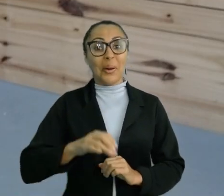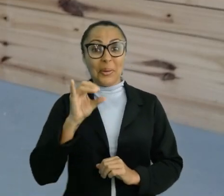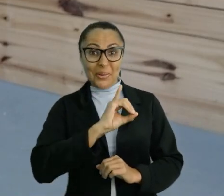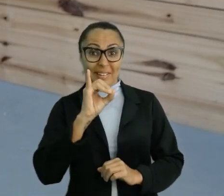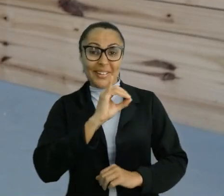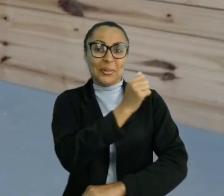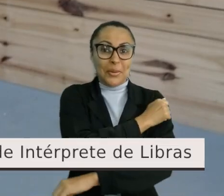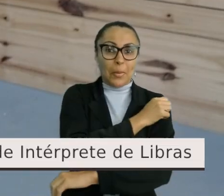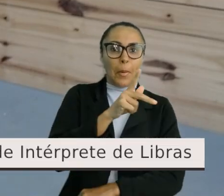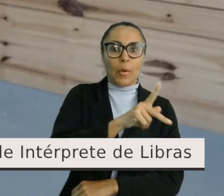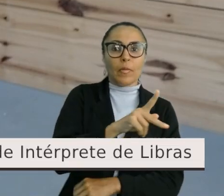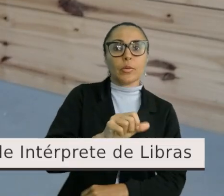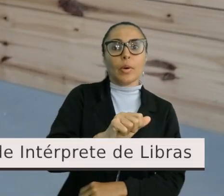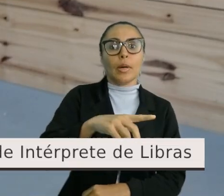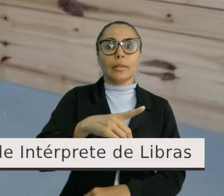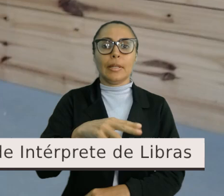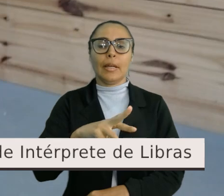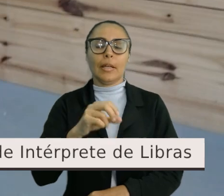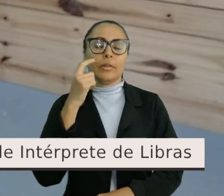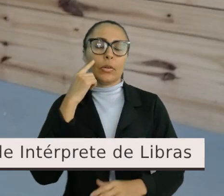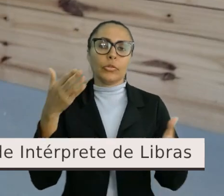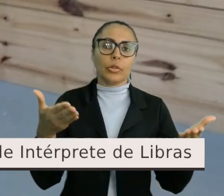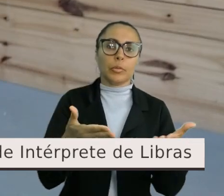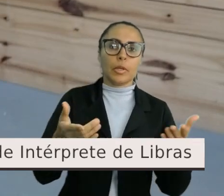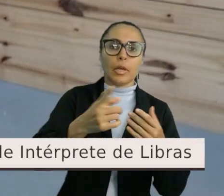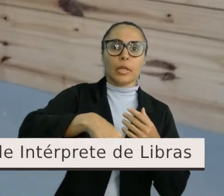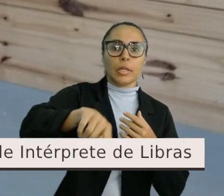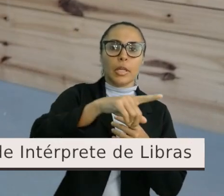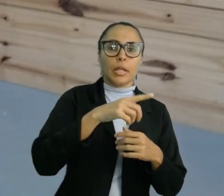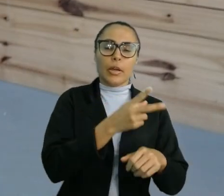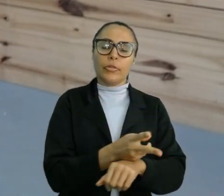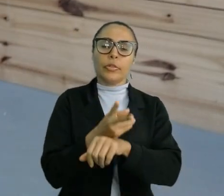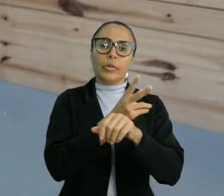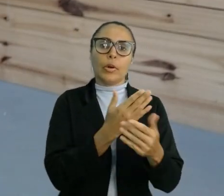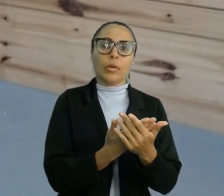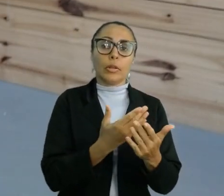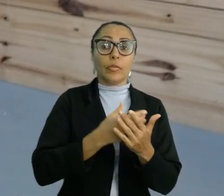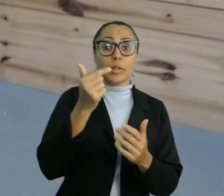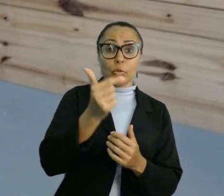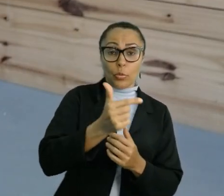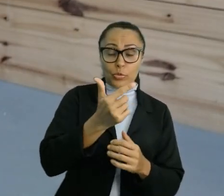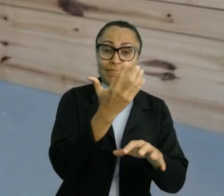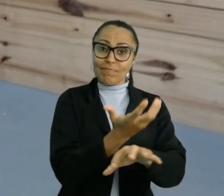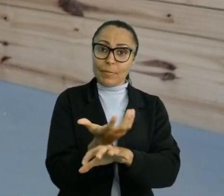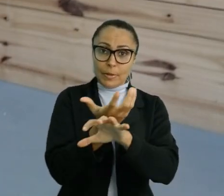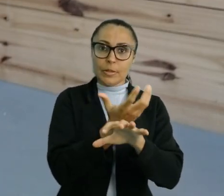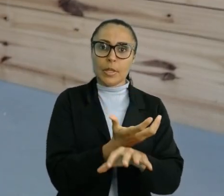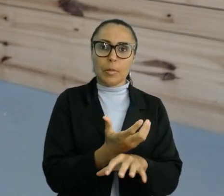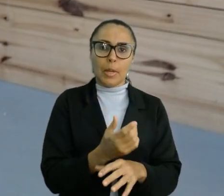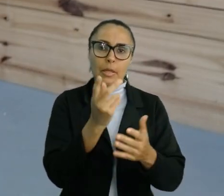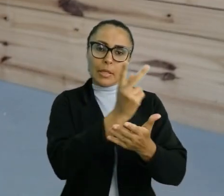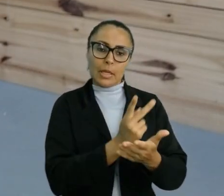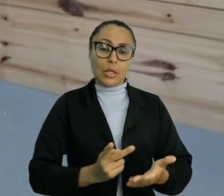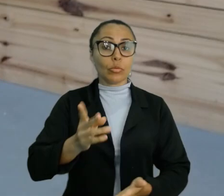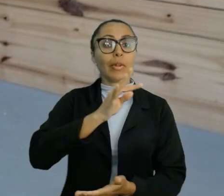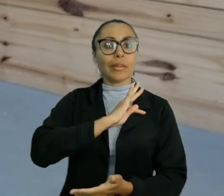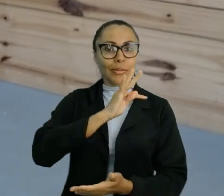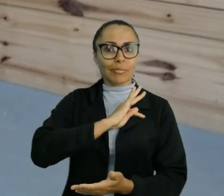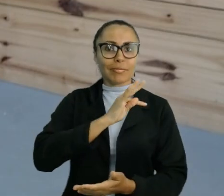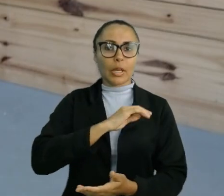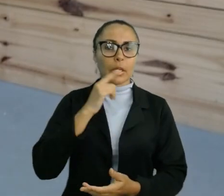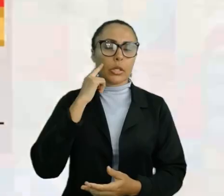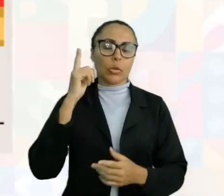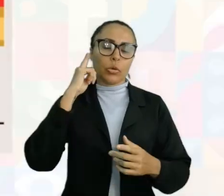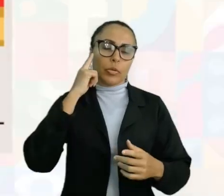Olá, estudantes. Sou o professor André Lemoine e nós estamos aqui na videoaula da unidade 2 da disciplina de desenho técnico, onde nós